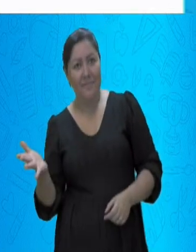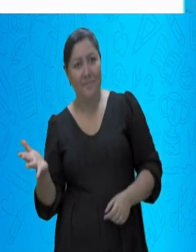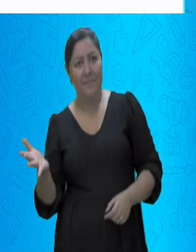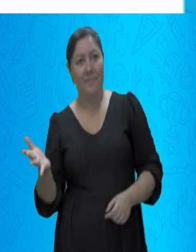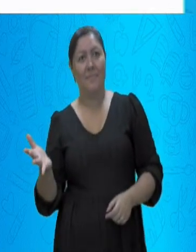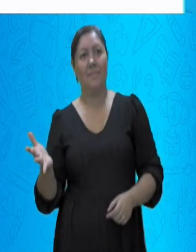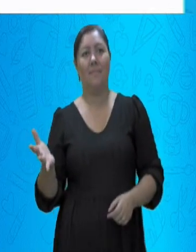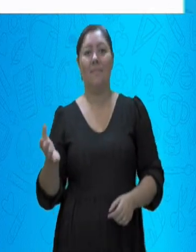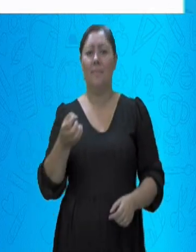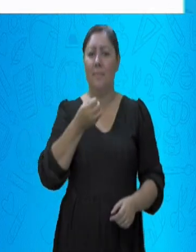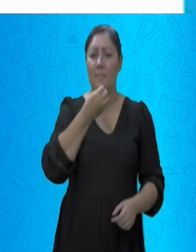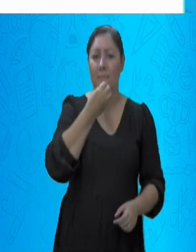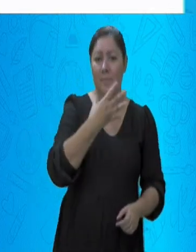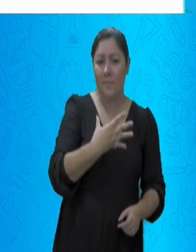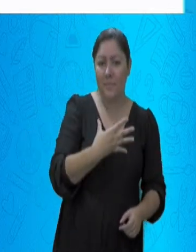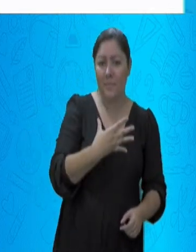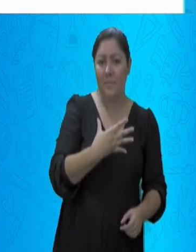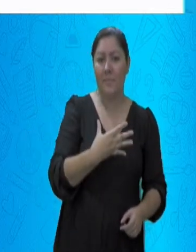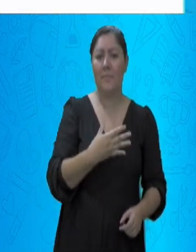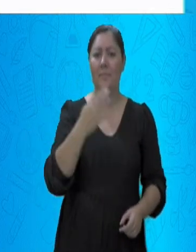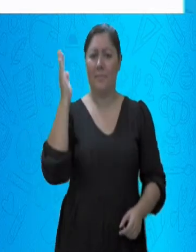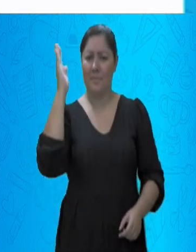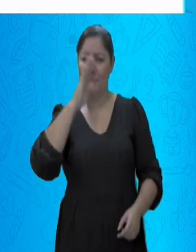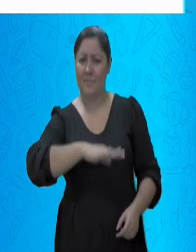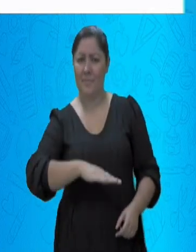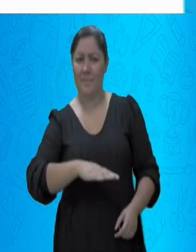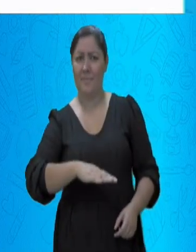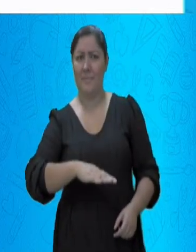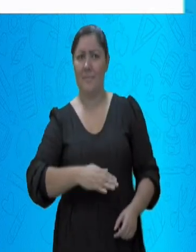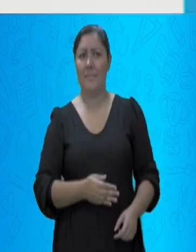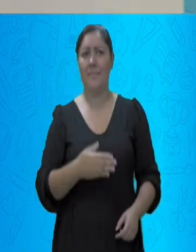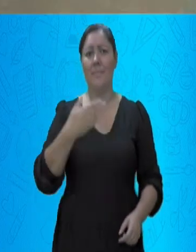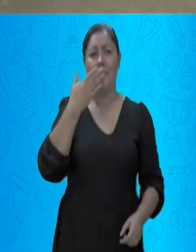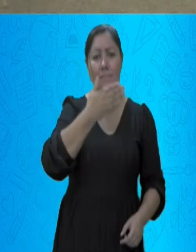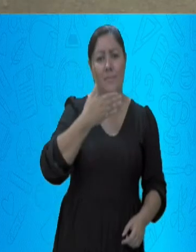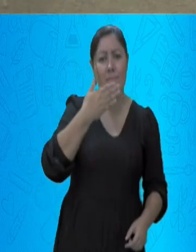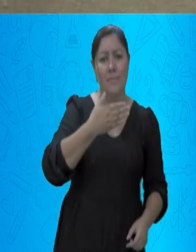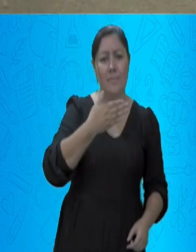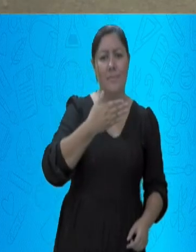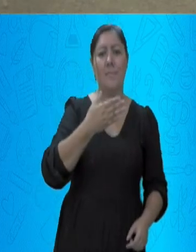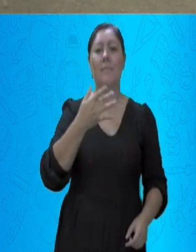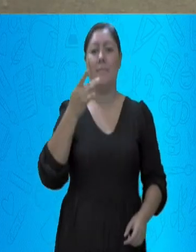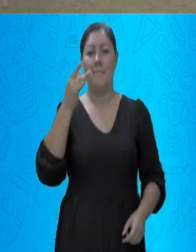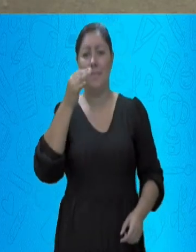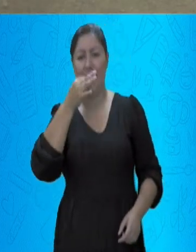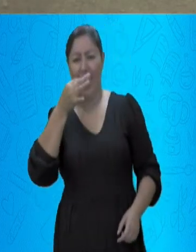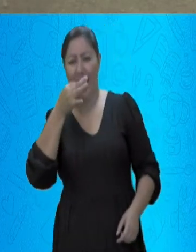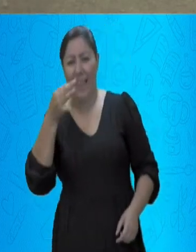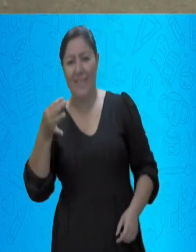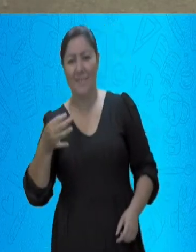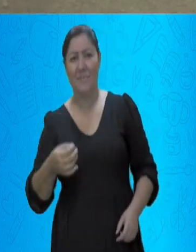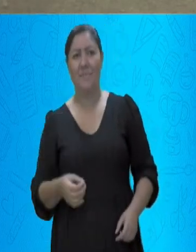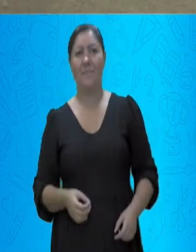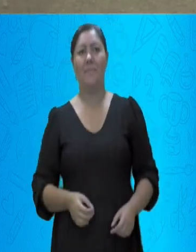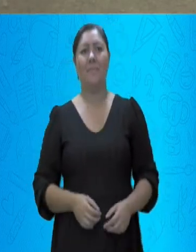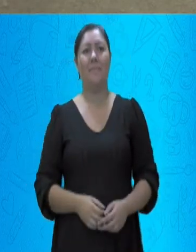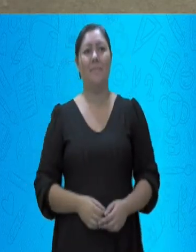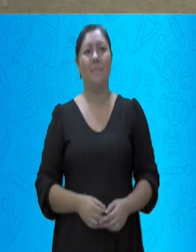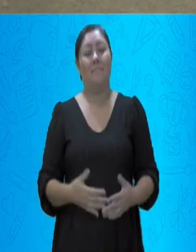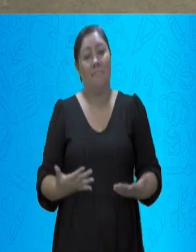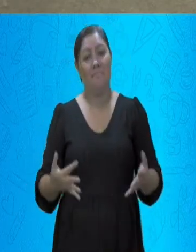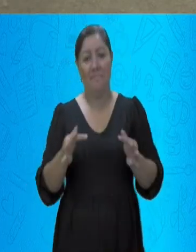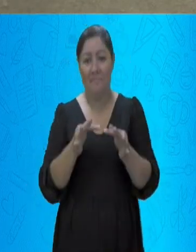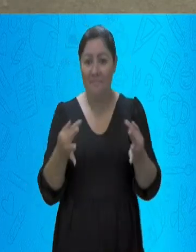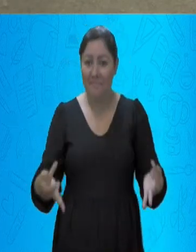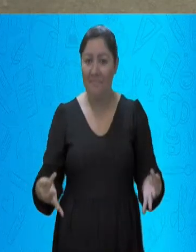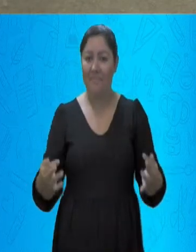Antônimo de bem, mal. Antônimo de doce, salgado. Viu só? É simples, é só